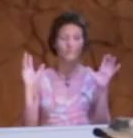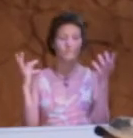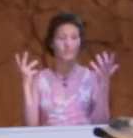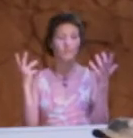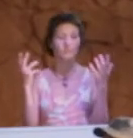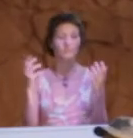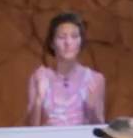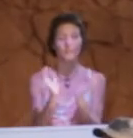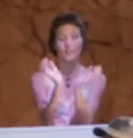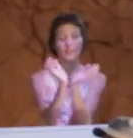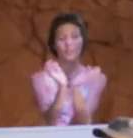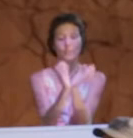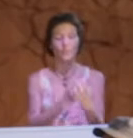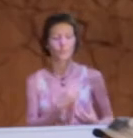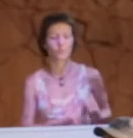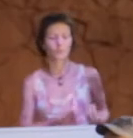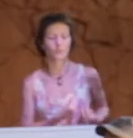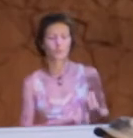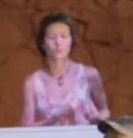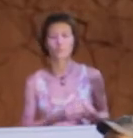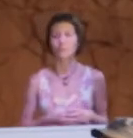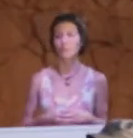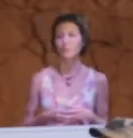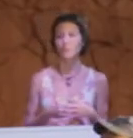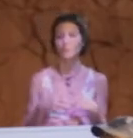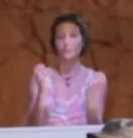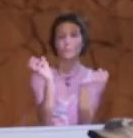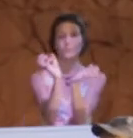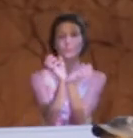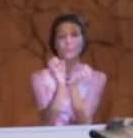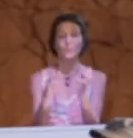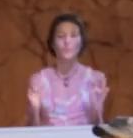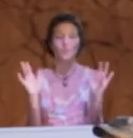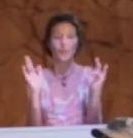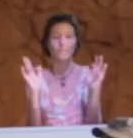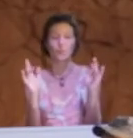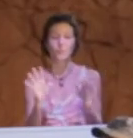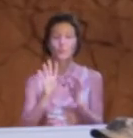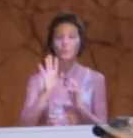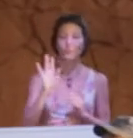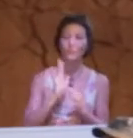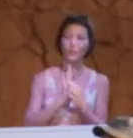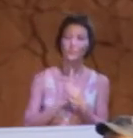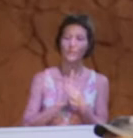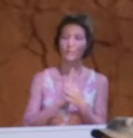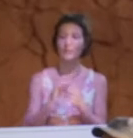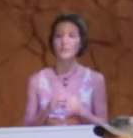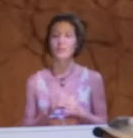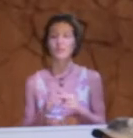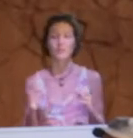né, Josias, acontece a briga, o namoro, o casamento, acontece tudo de tudo. Então, a vida é isso,